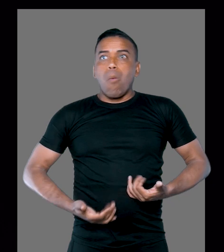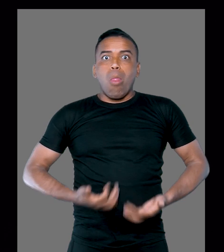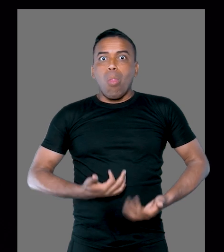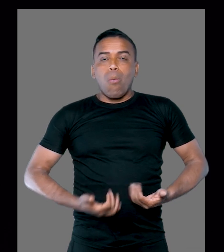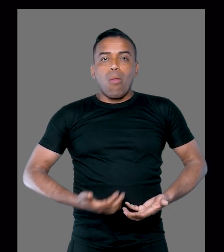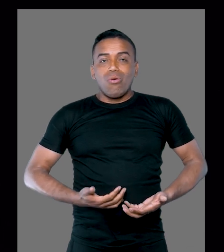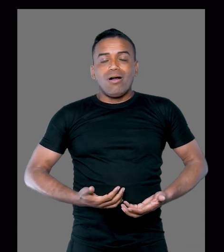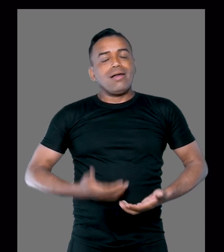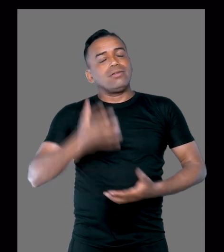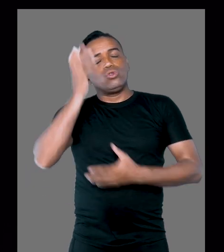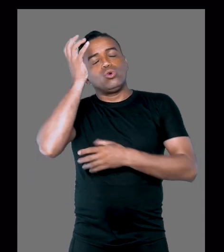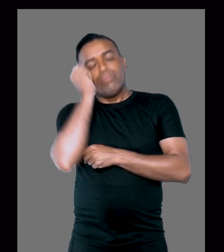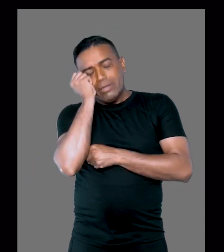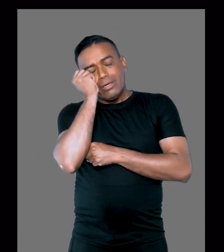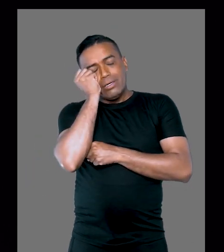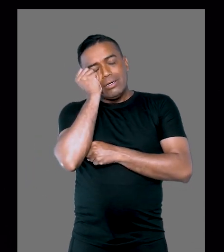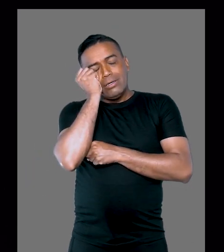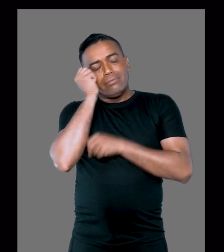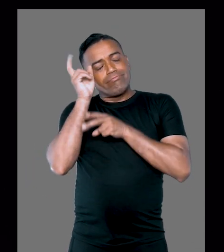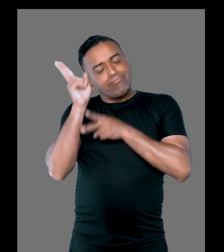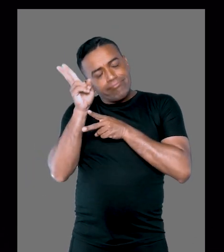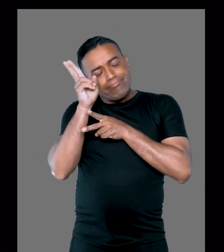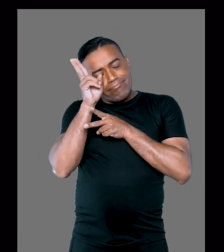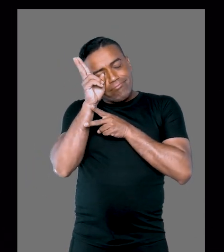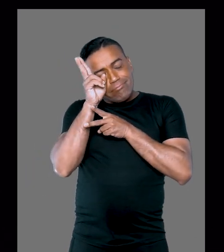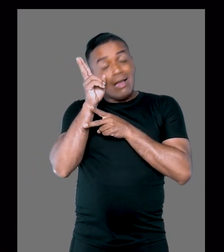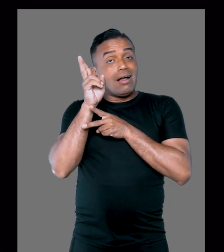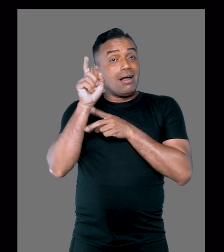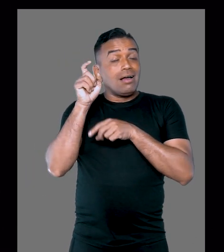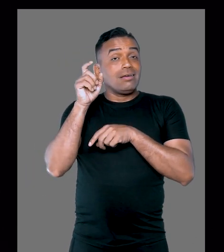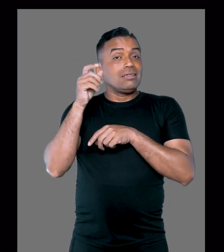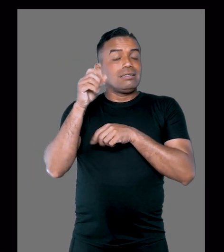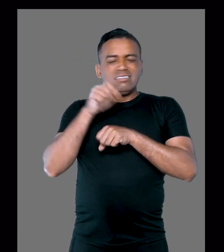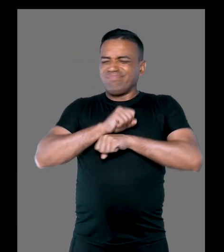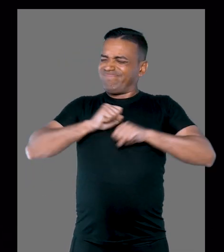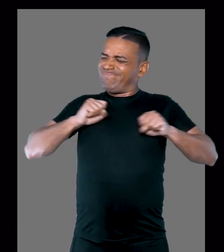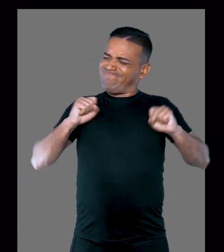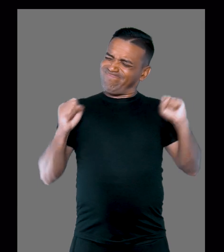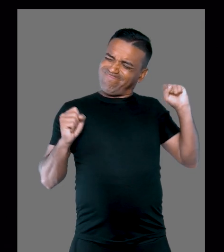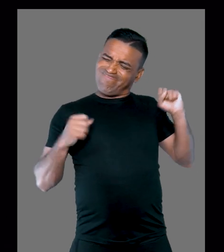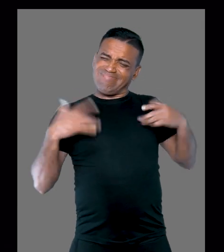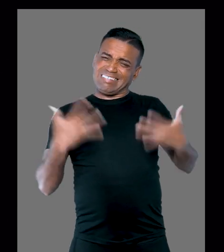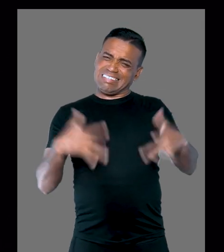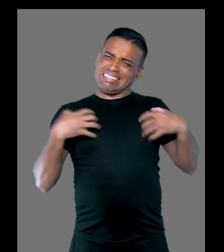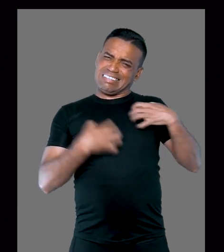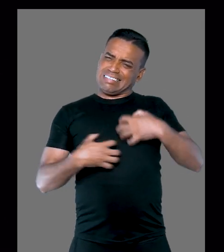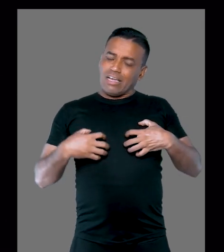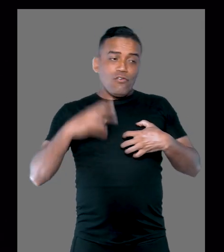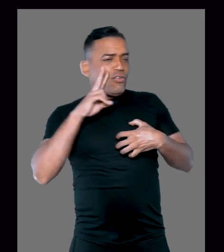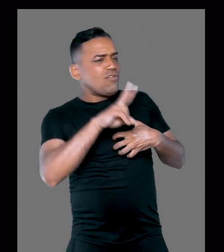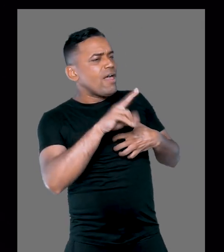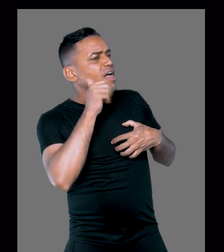mas consegui dormir na poltrona de acompanhante do hospital. O súbito despertar diante de um desconforto fez com que eu fosse verificar como